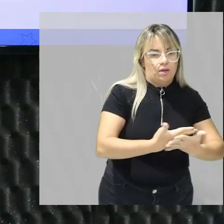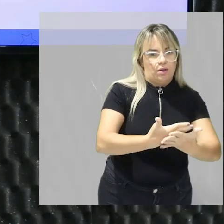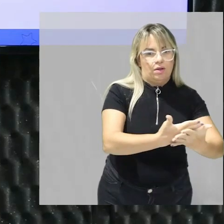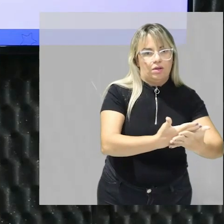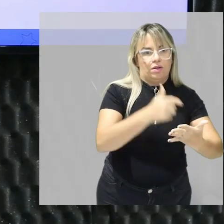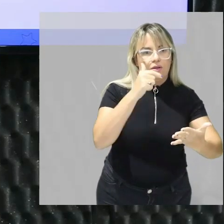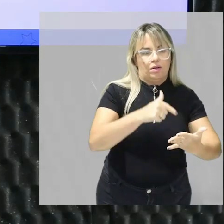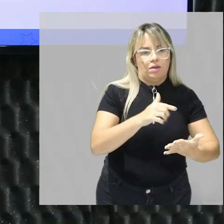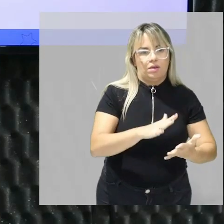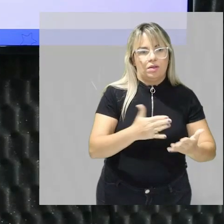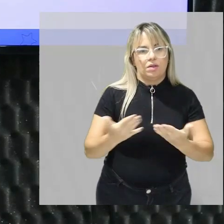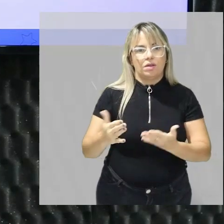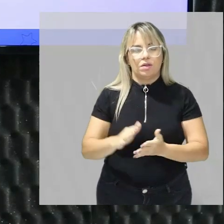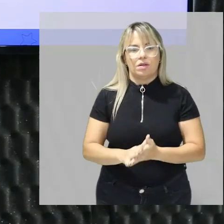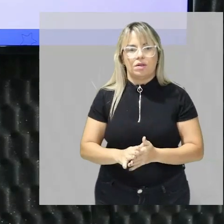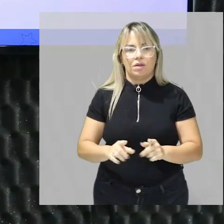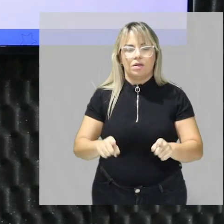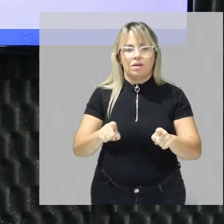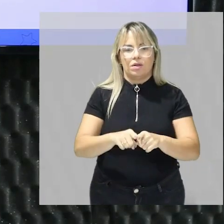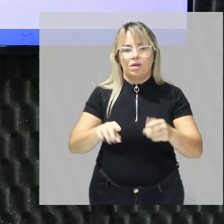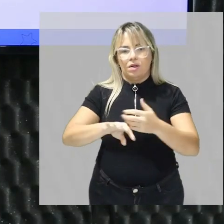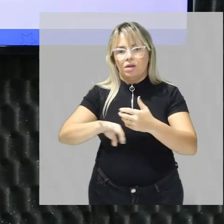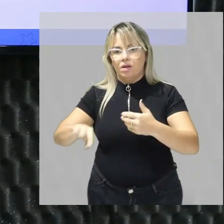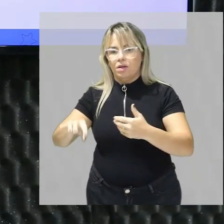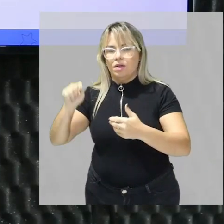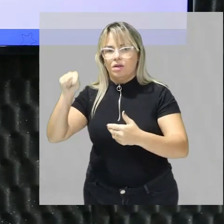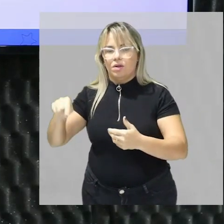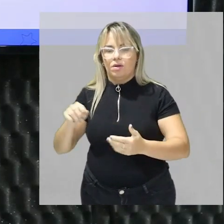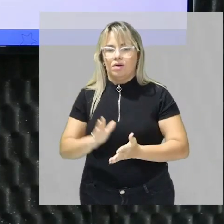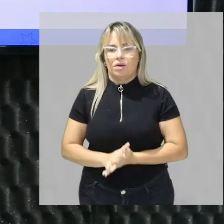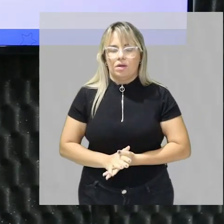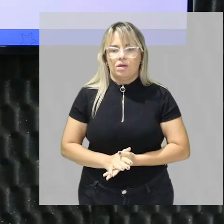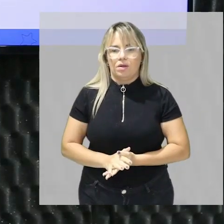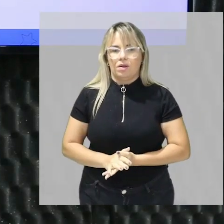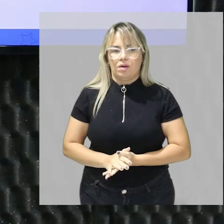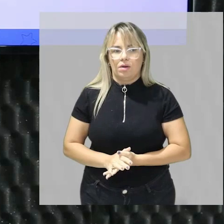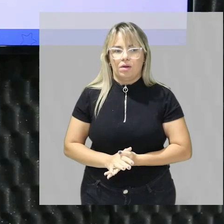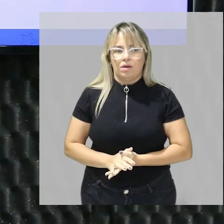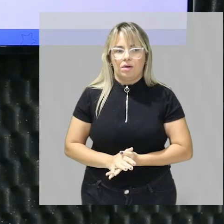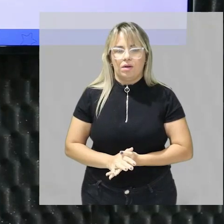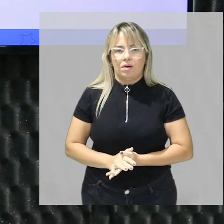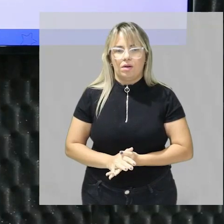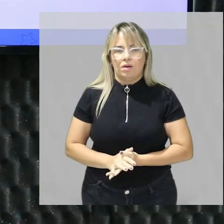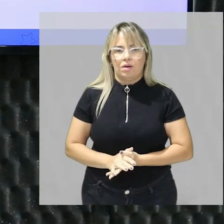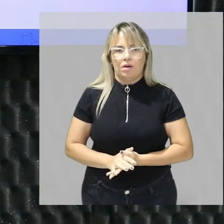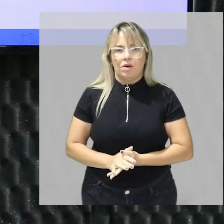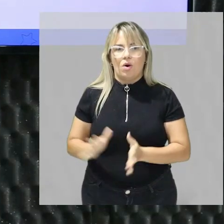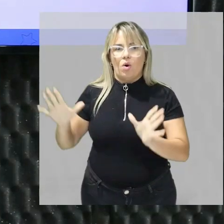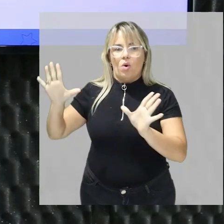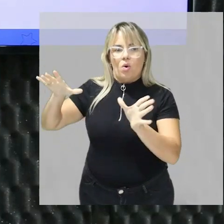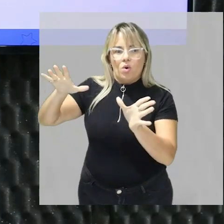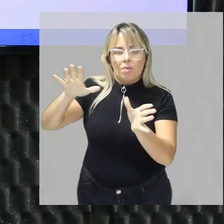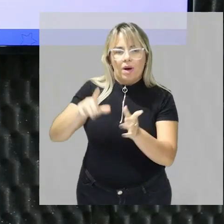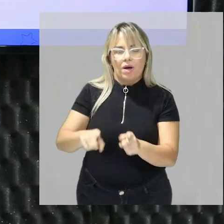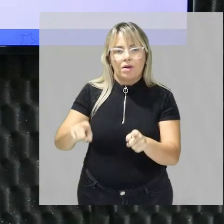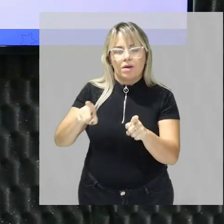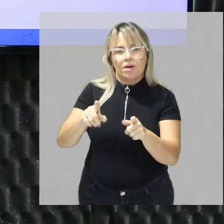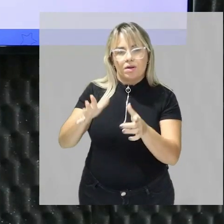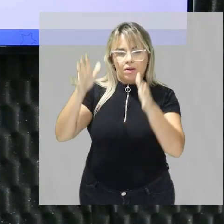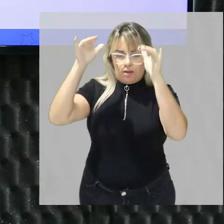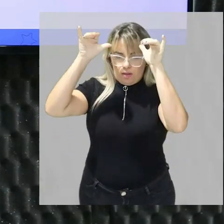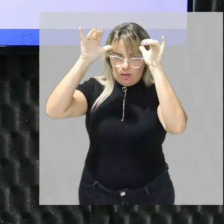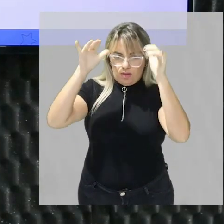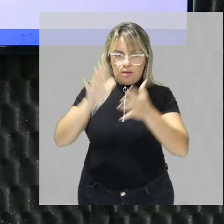entre búfalo e planta, de um lado, e entre as garças e o búfalo. Lembra que as garças